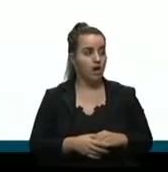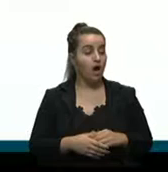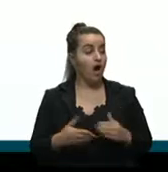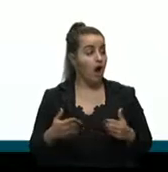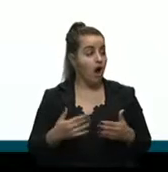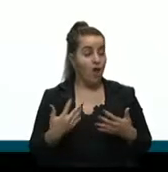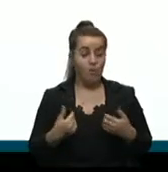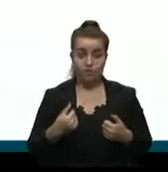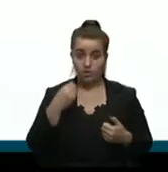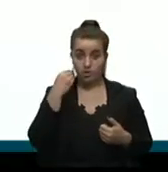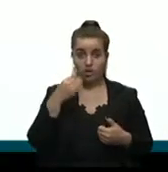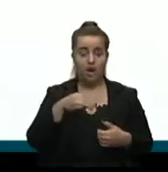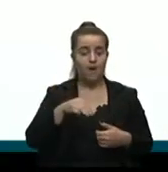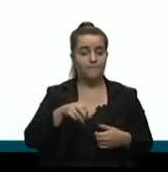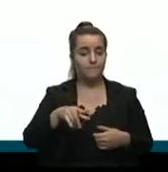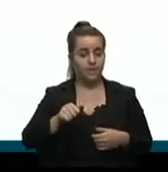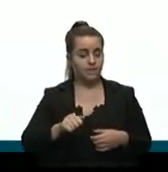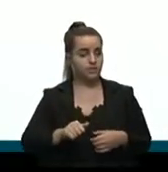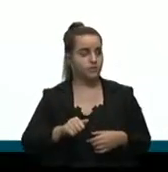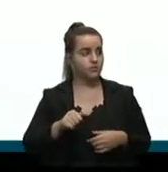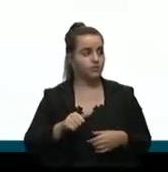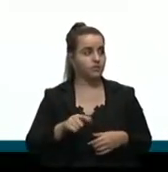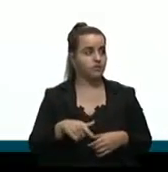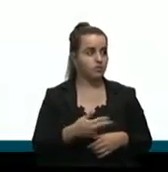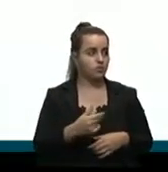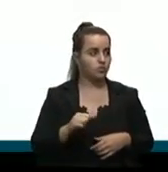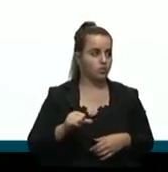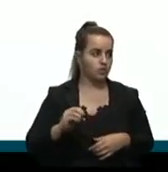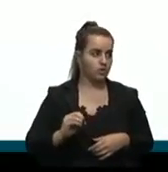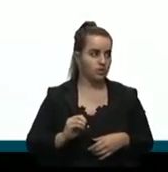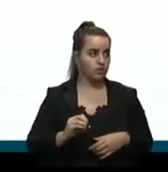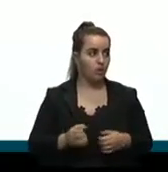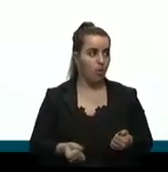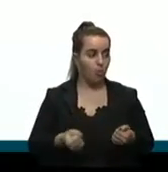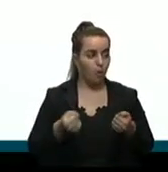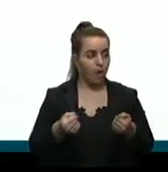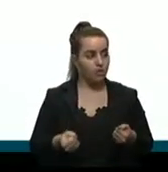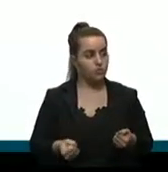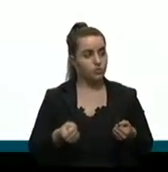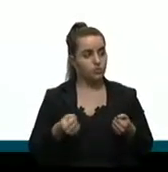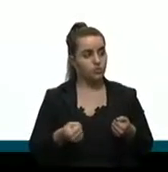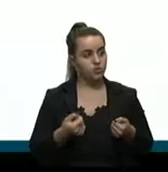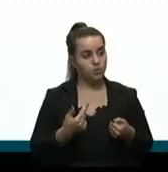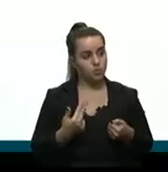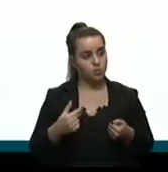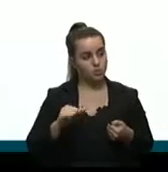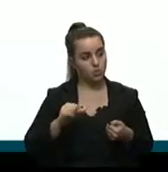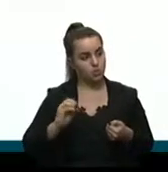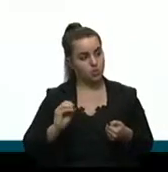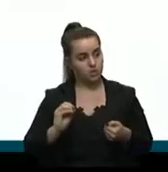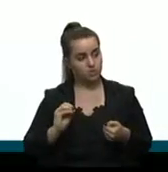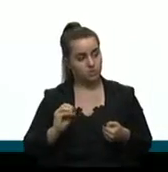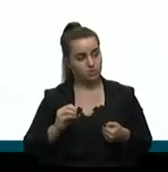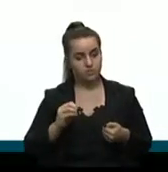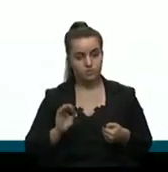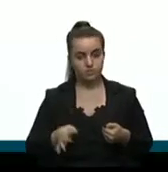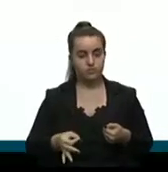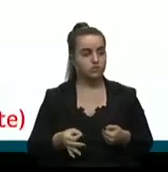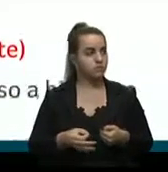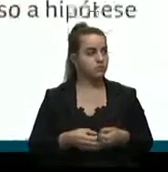Então, vamos testar a média sendo igual a 80, a média do peso dos funcionários sendo igual a 80.